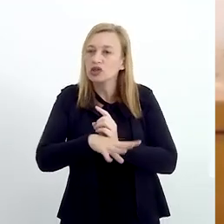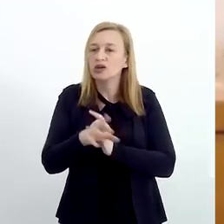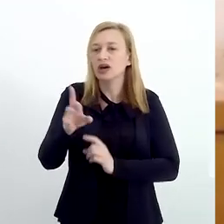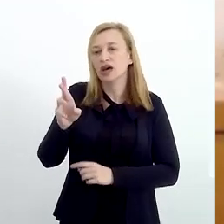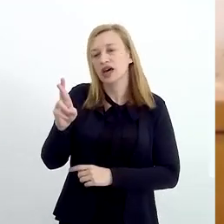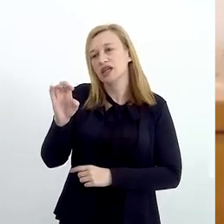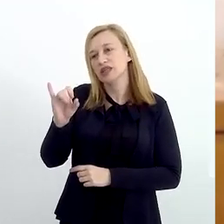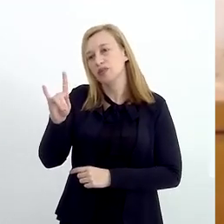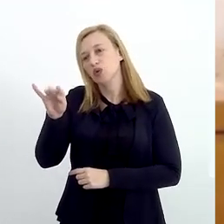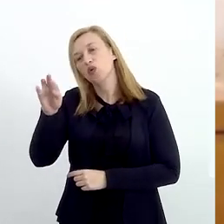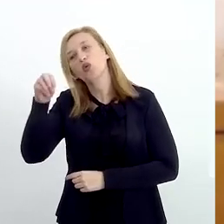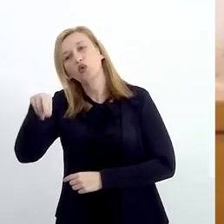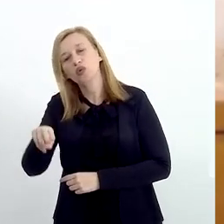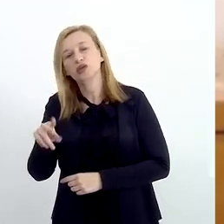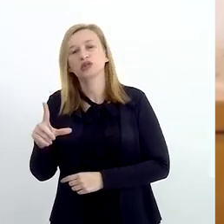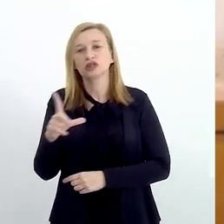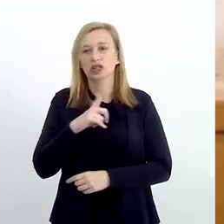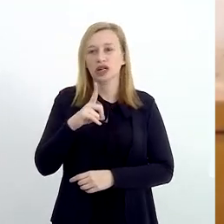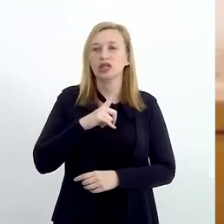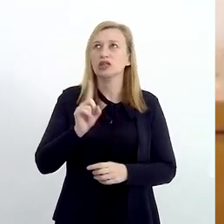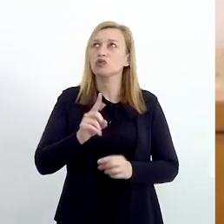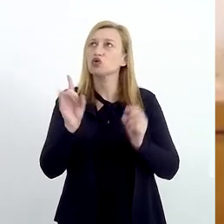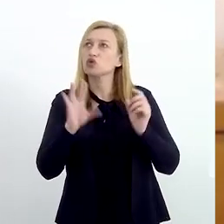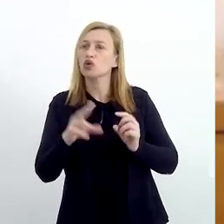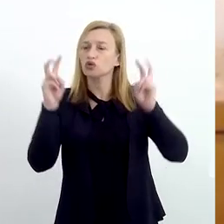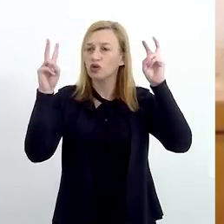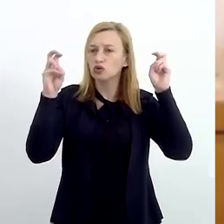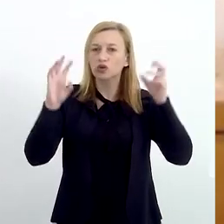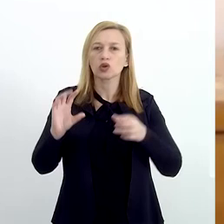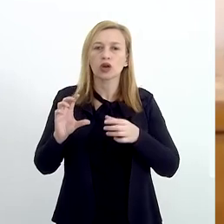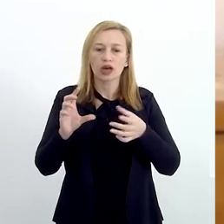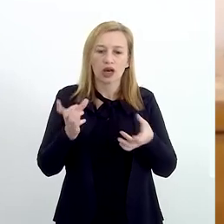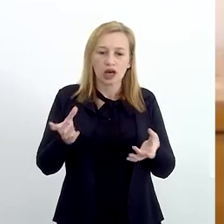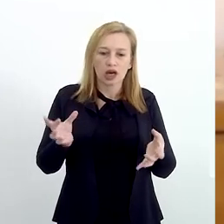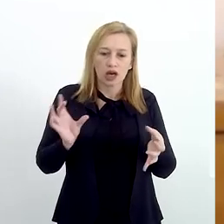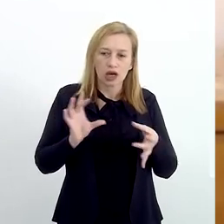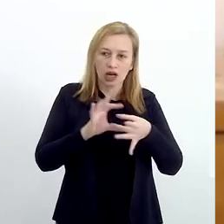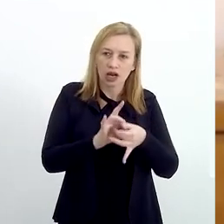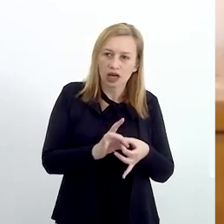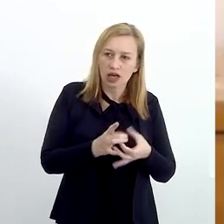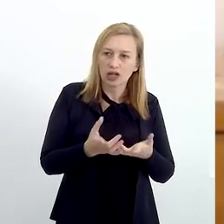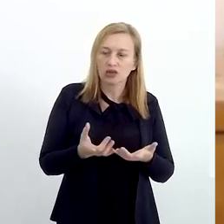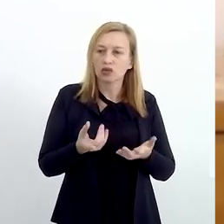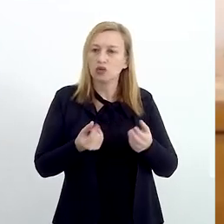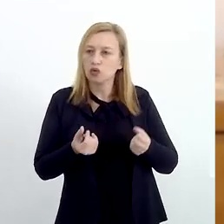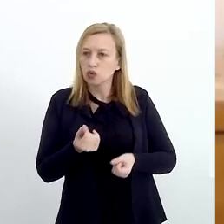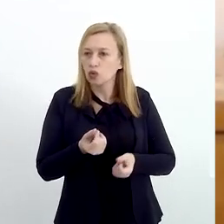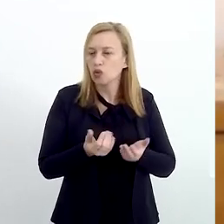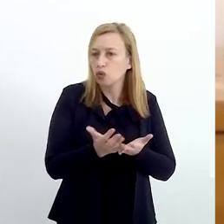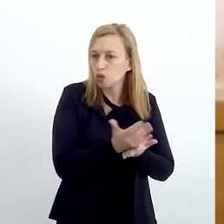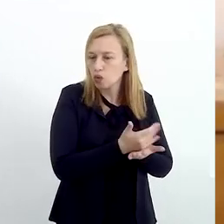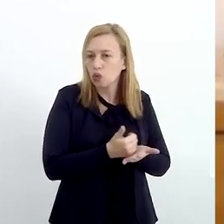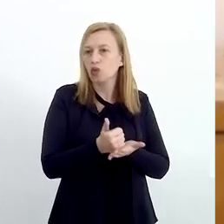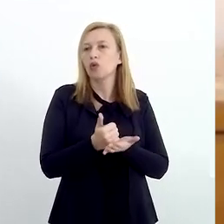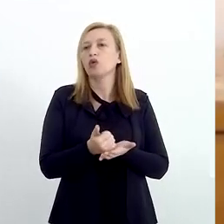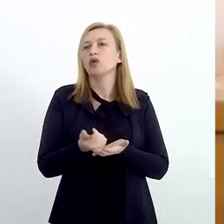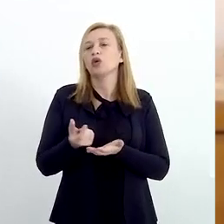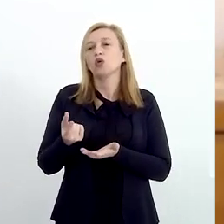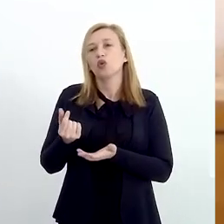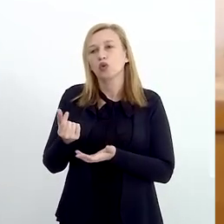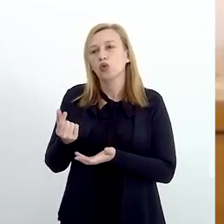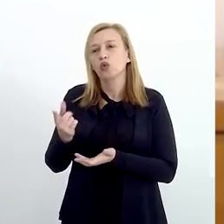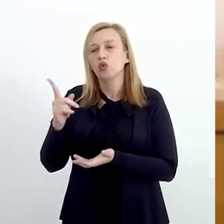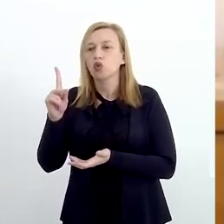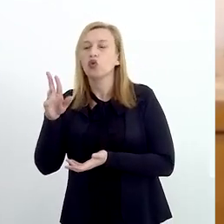social que ia receber o Tom causa é não somente na questão é ligada à a faturamento